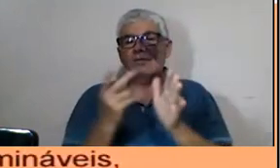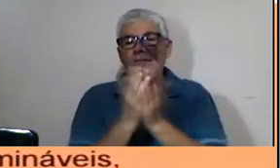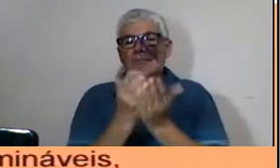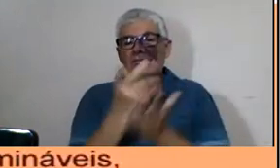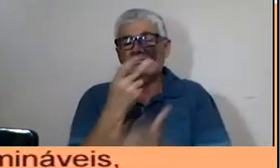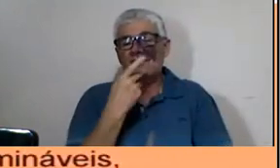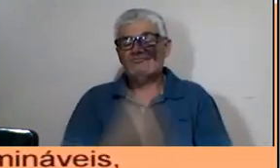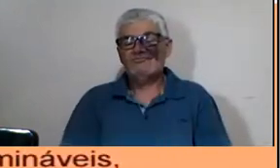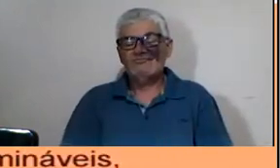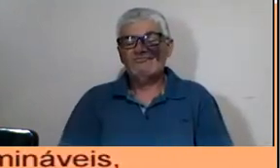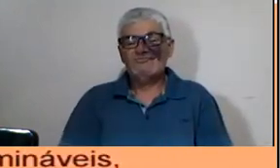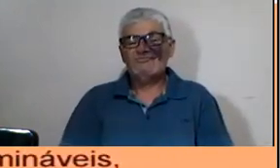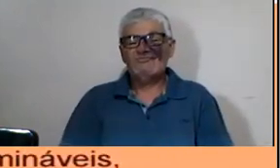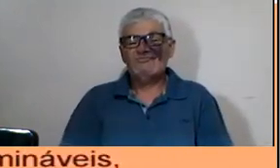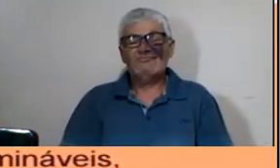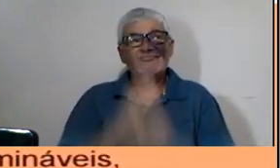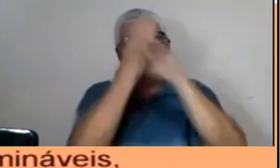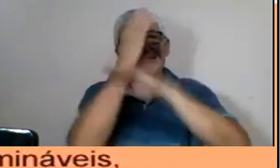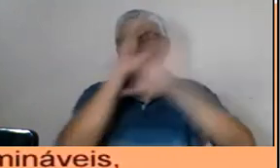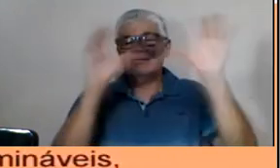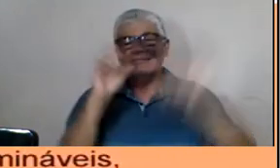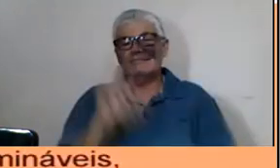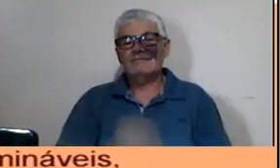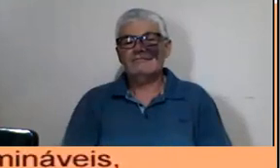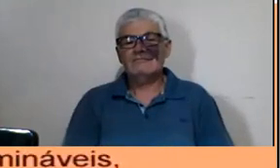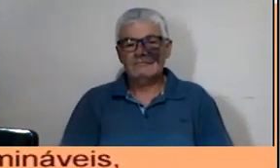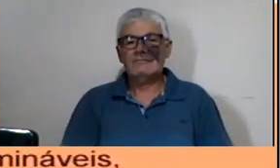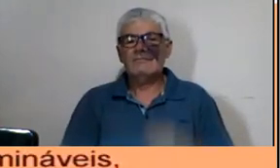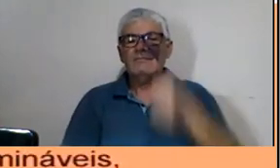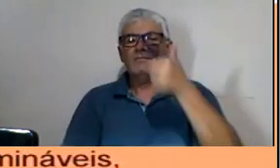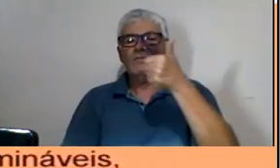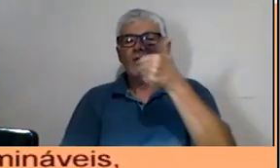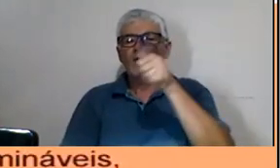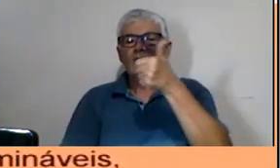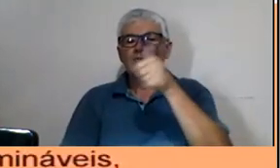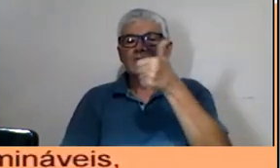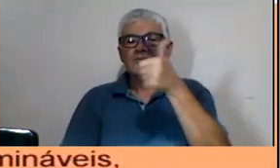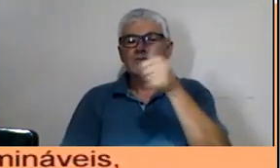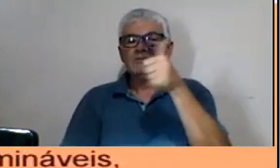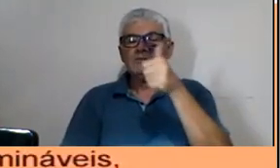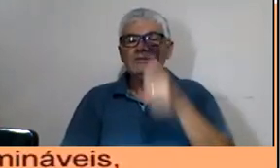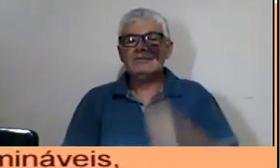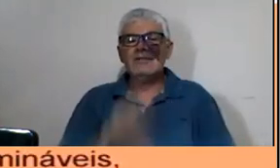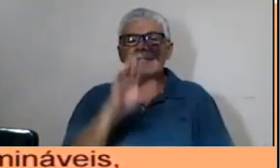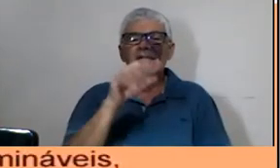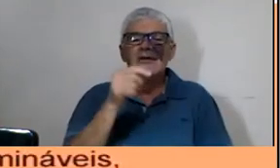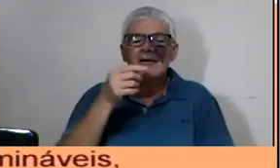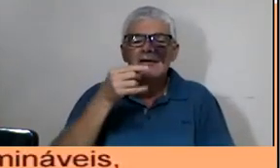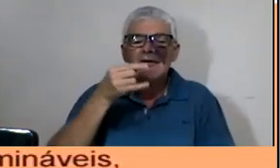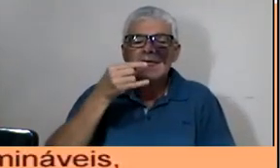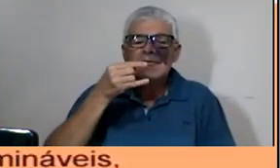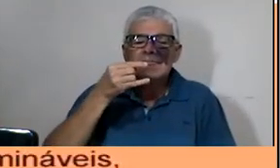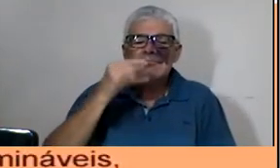poder eles sobreviverem lá e fazerem a obra direitinho. E uma outra coisa que ele